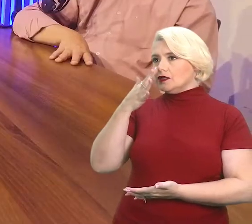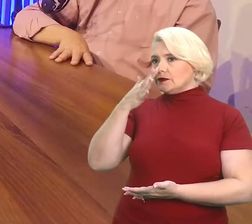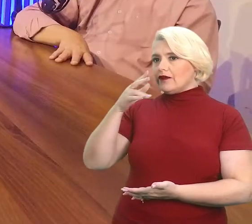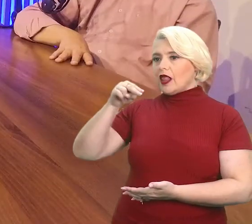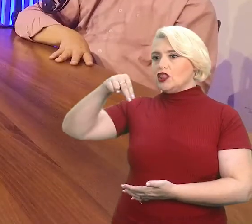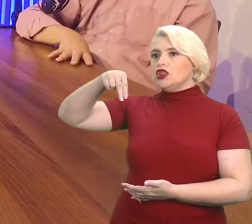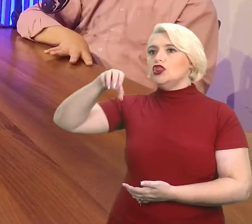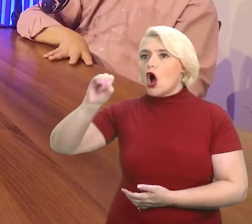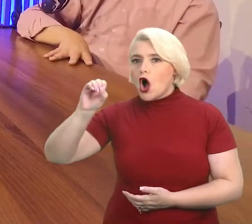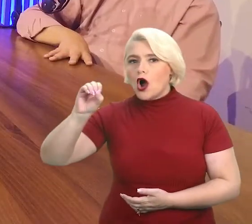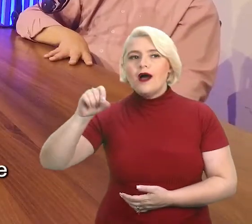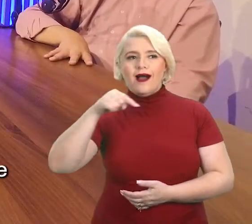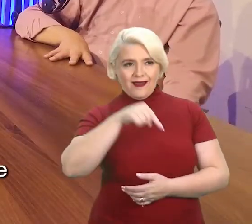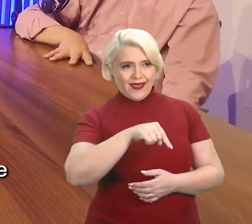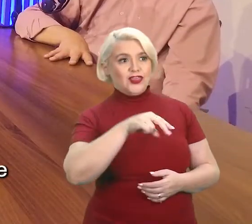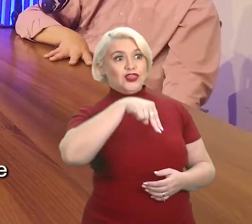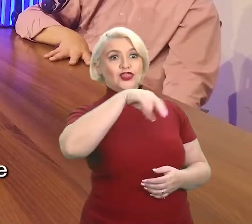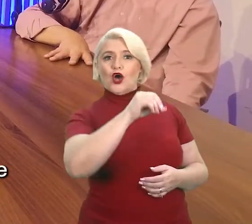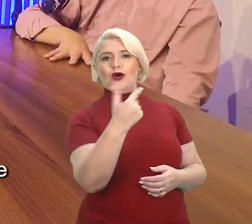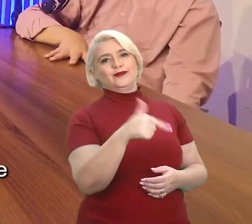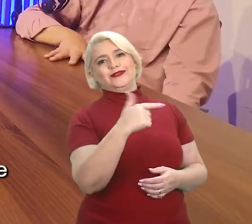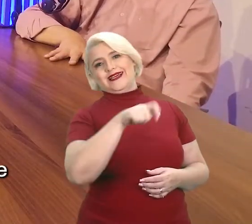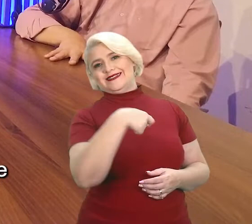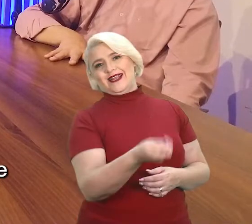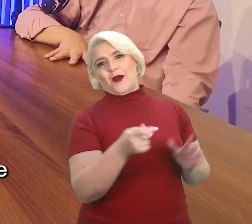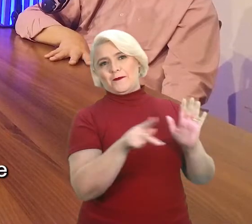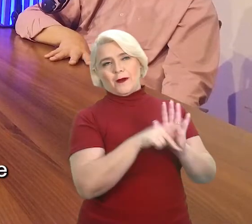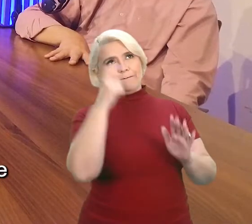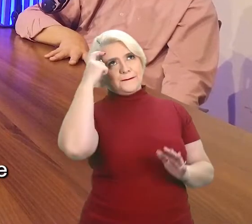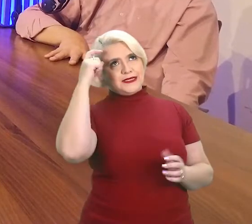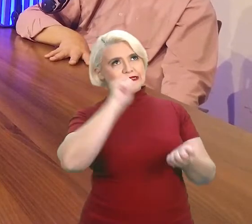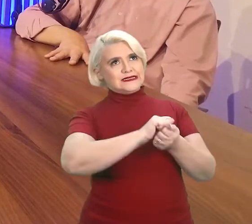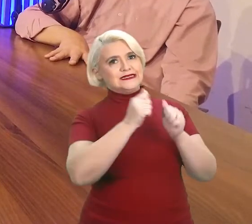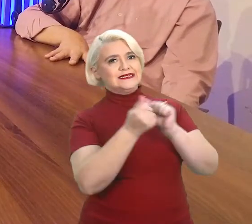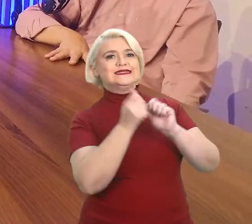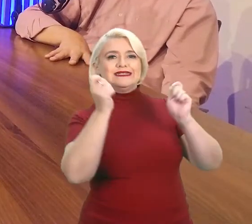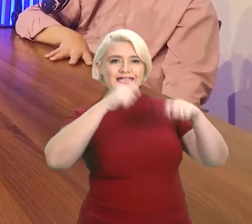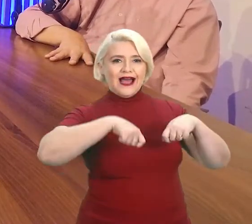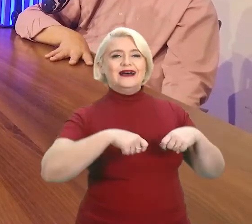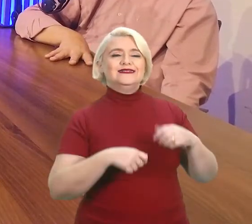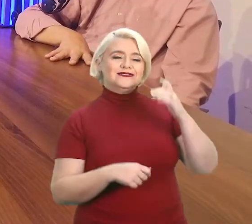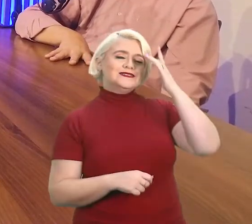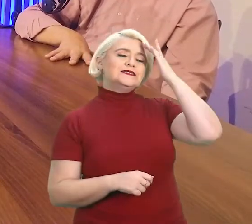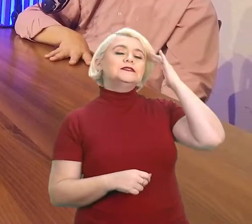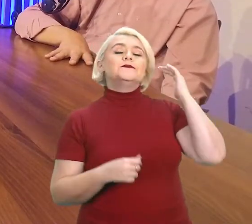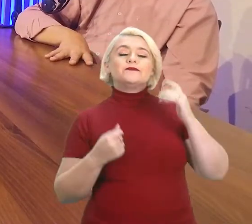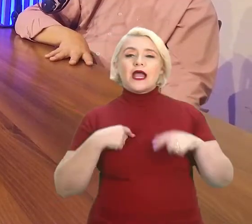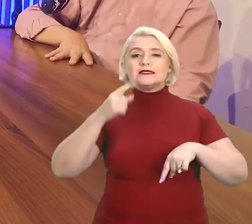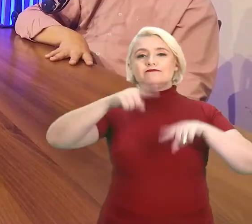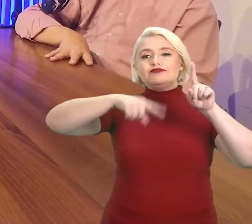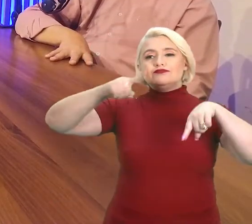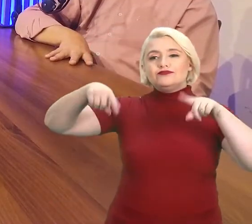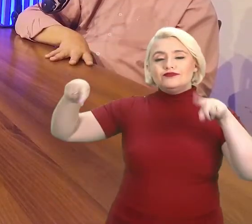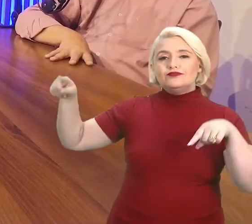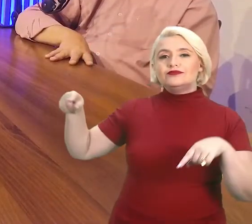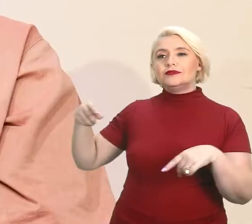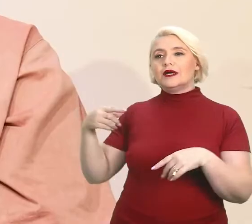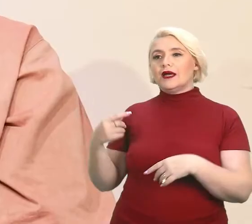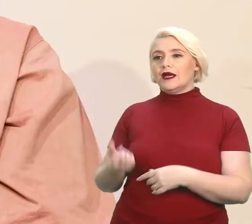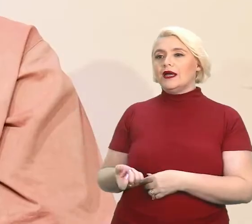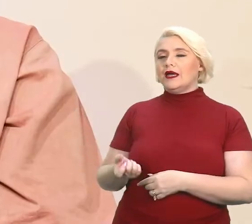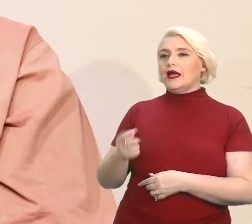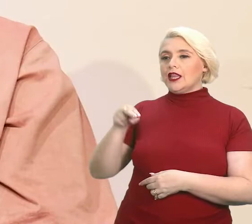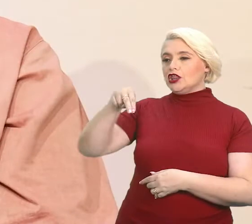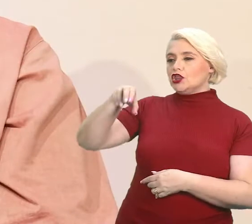Nó. Faz. Esse nó também a gente tem que pensar numa equivalência, né? E essas variações esse nó seria, assim,